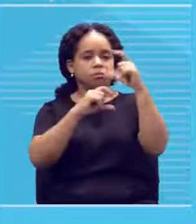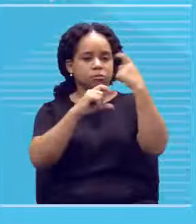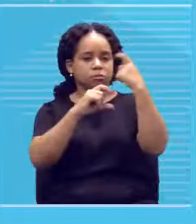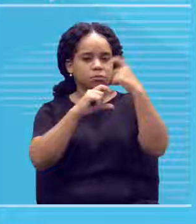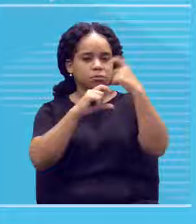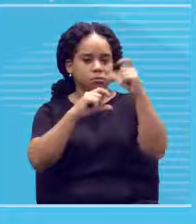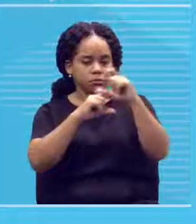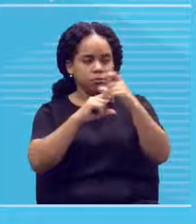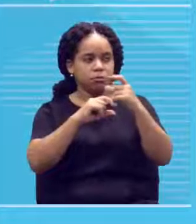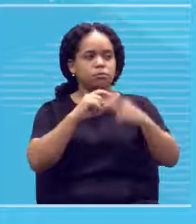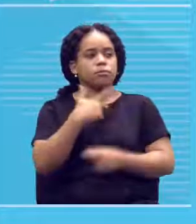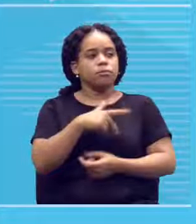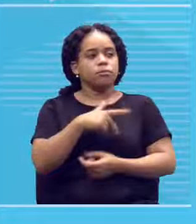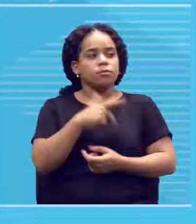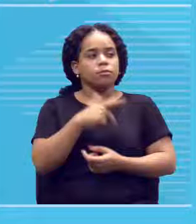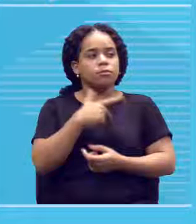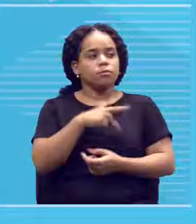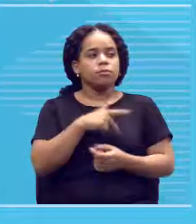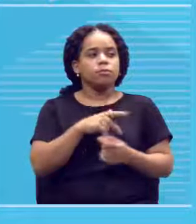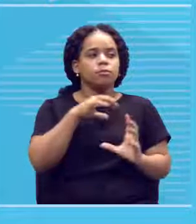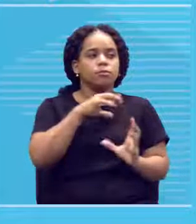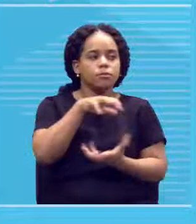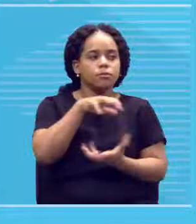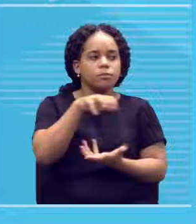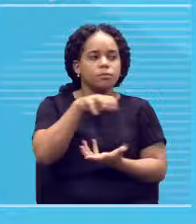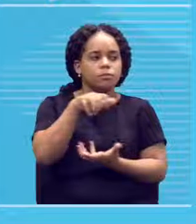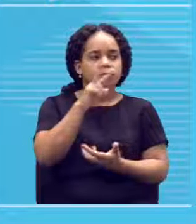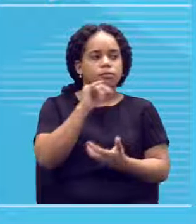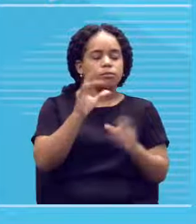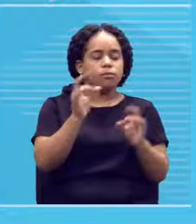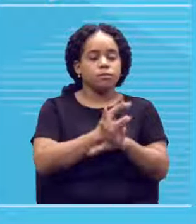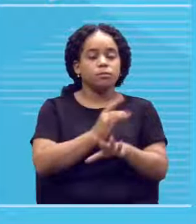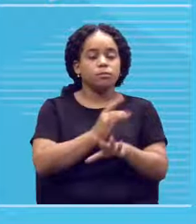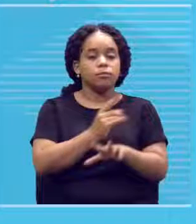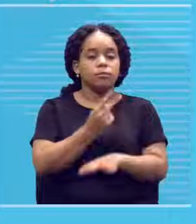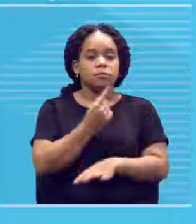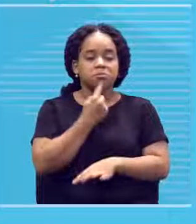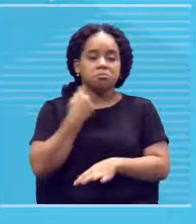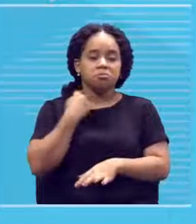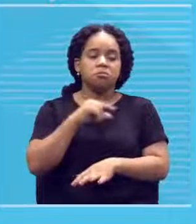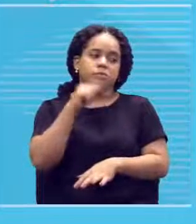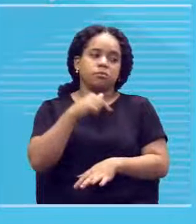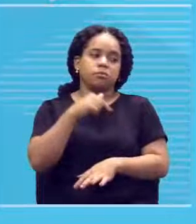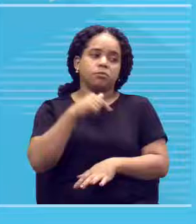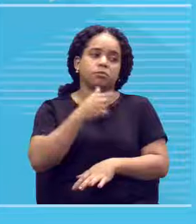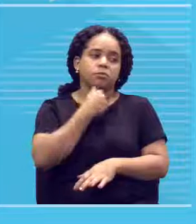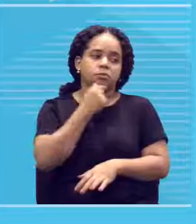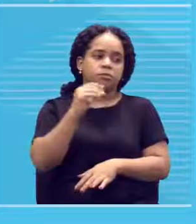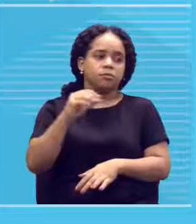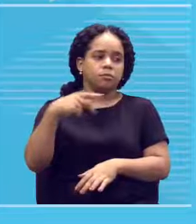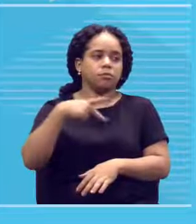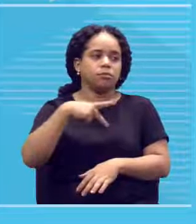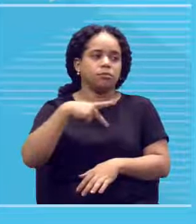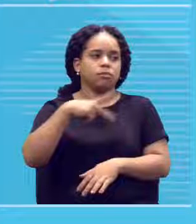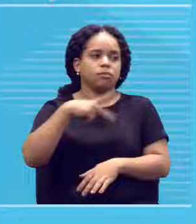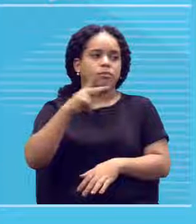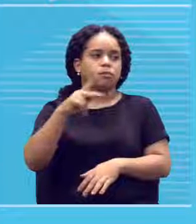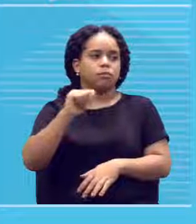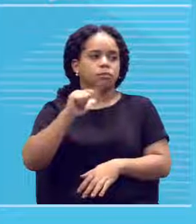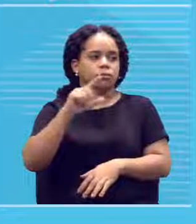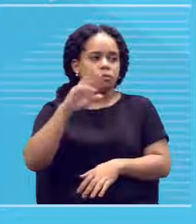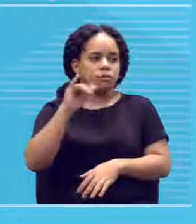breve É isso aí é o Kelvin e o seu amigo Haroldo amigos